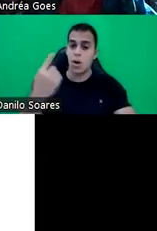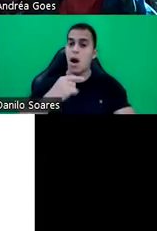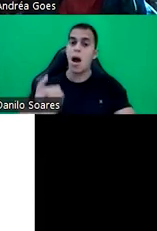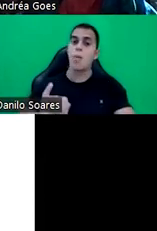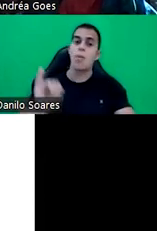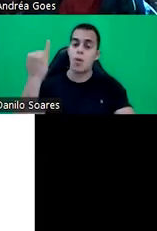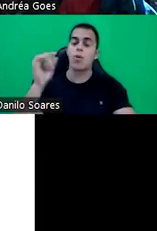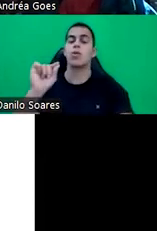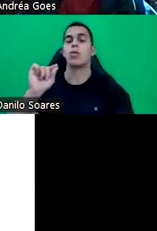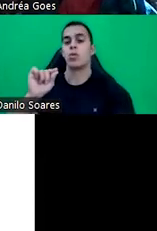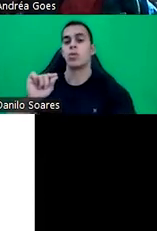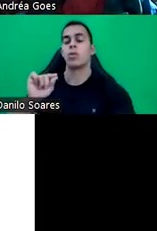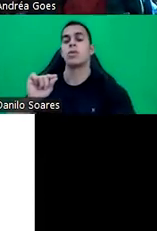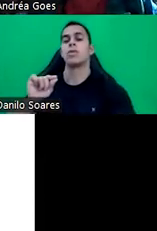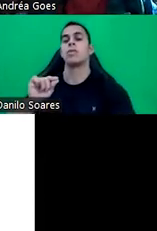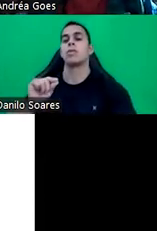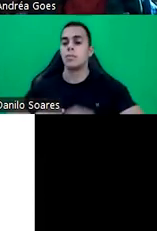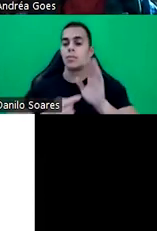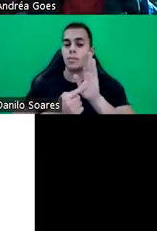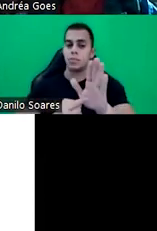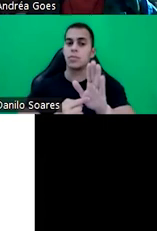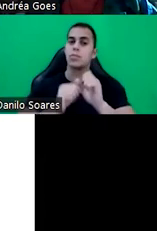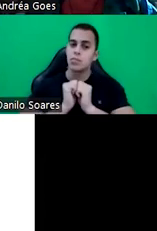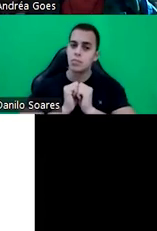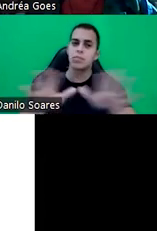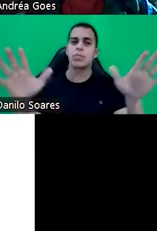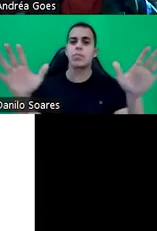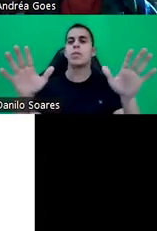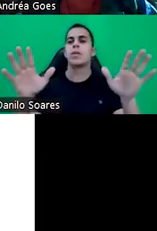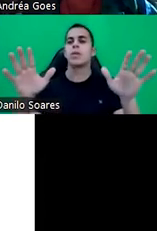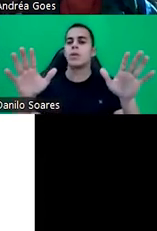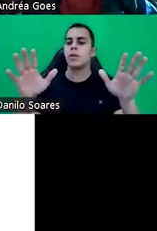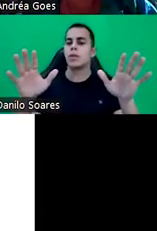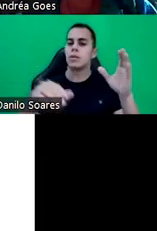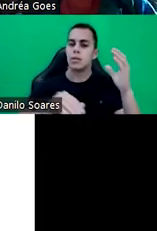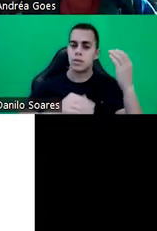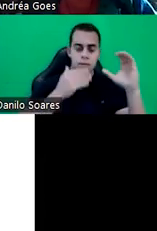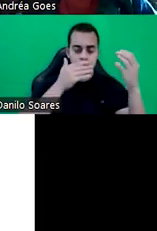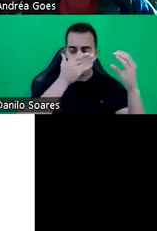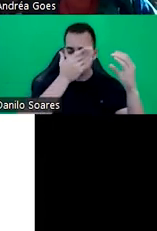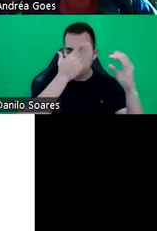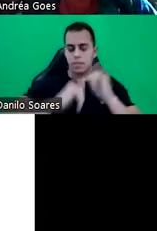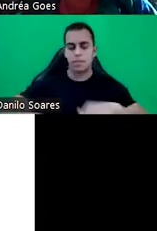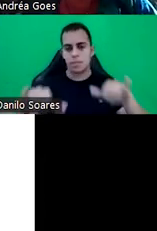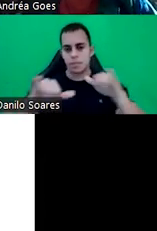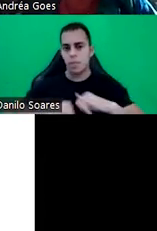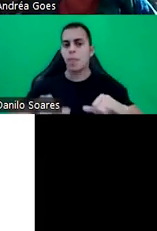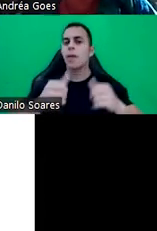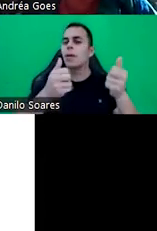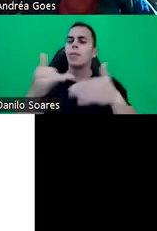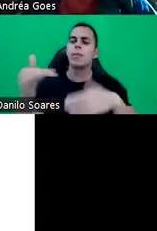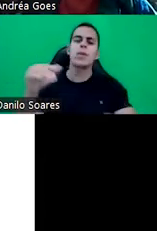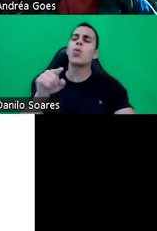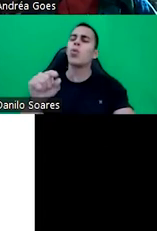para trazer umas formas de difusão científica, divulgação científica, para dizer o que são essas